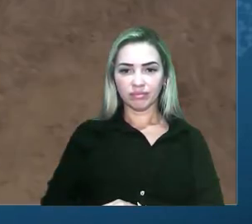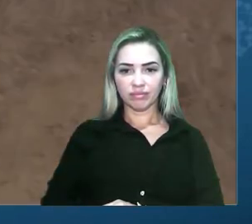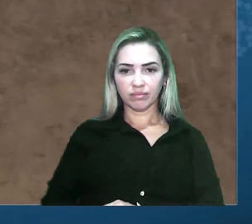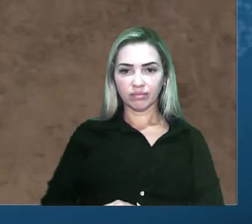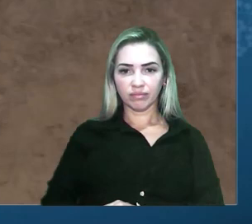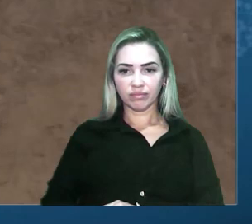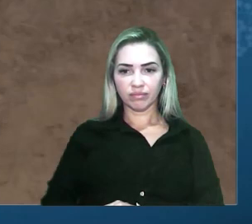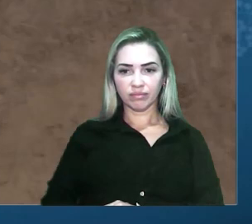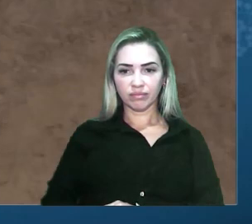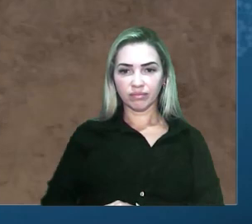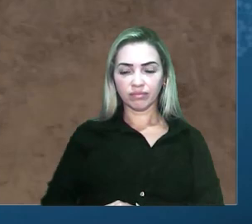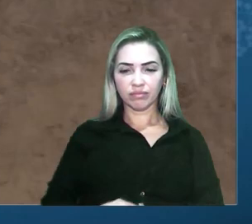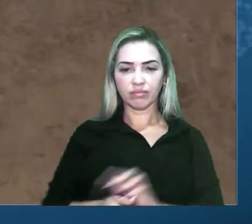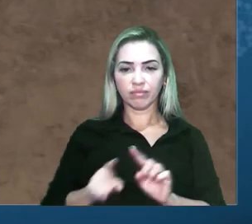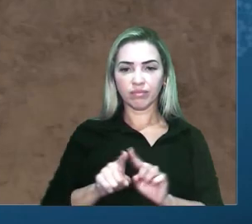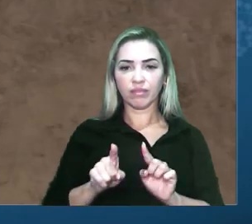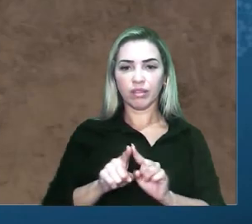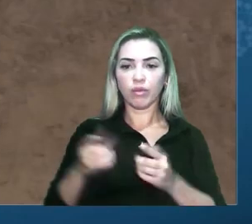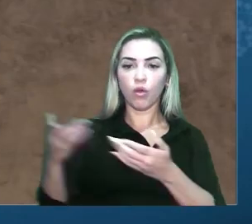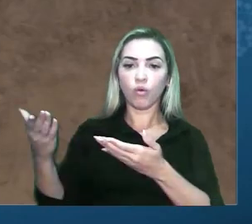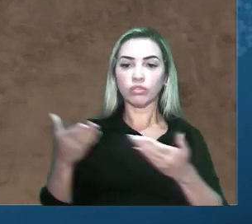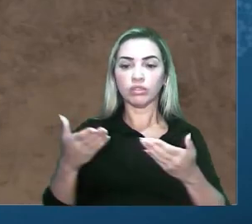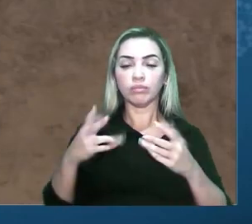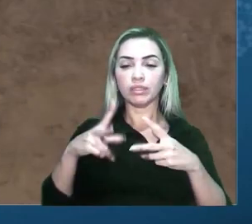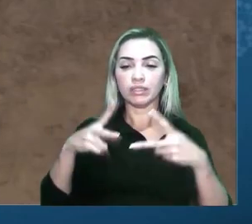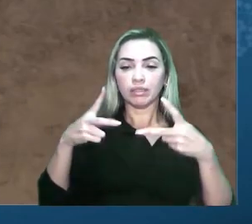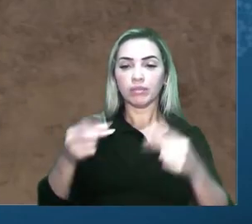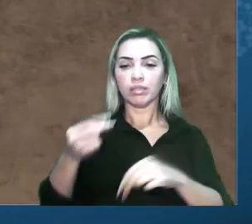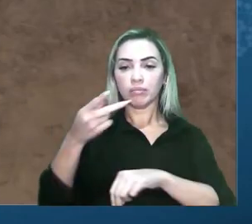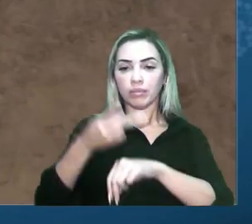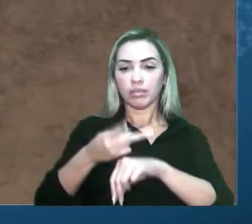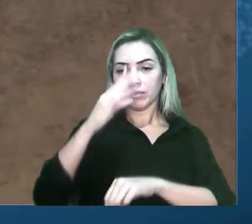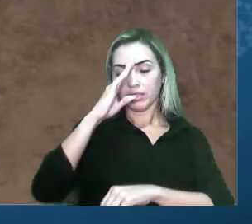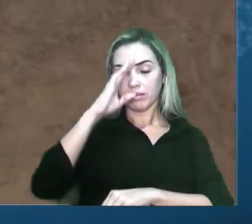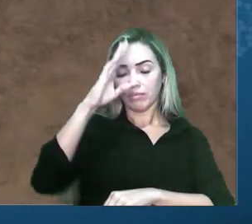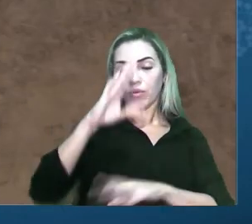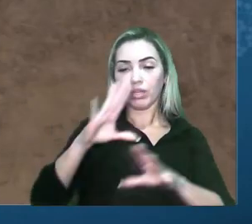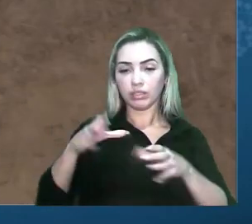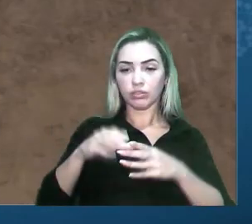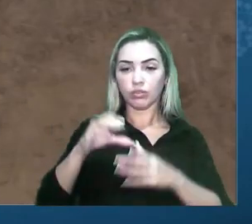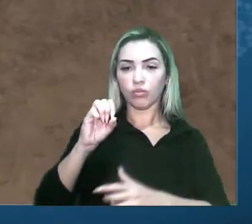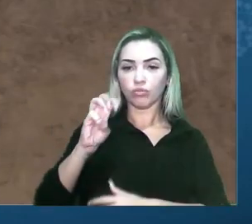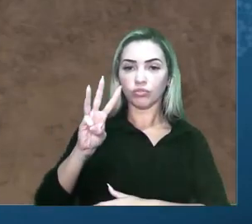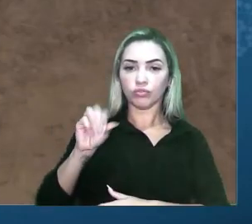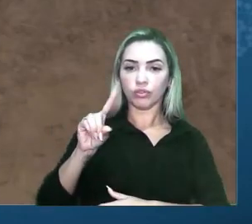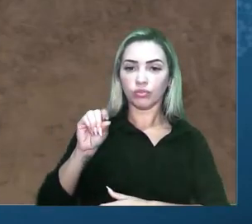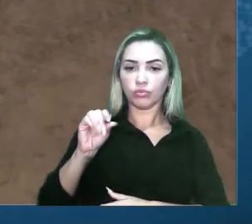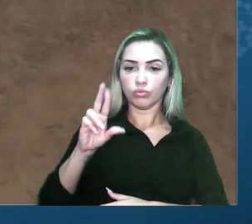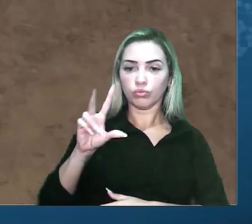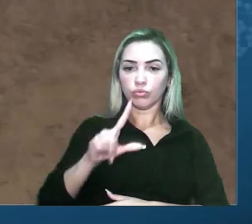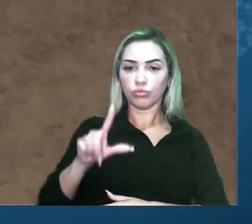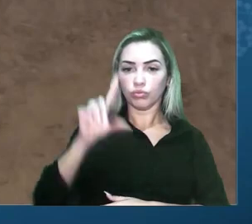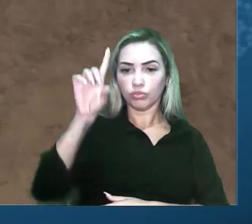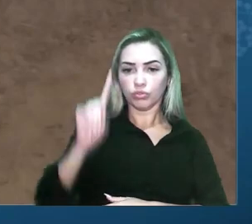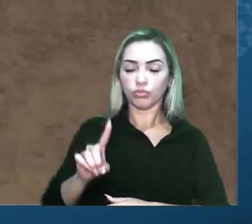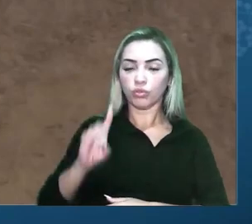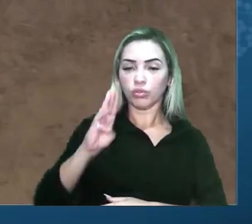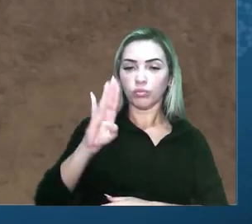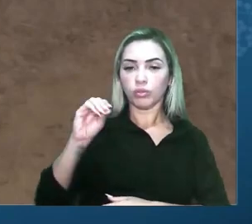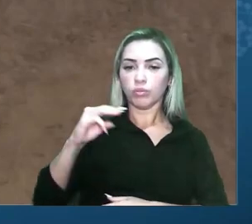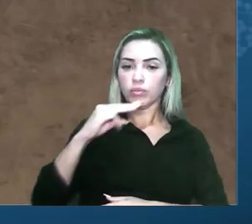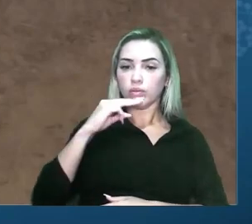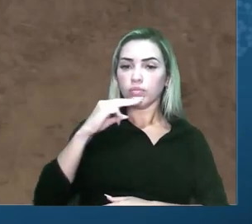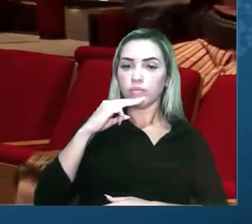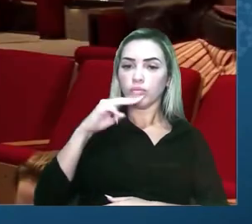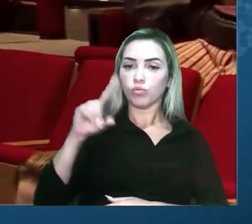Bem, convidamos para a entrega do prêmio principal, categoria Oswaldo Cruz, o diretor de Biomanguinhos, Maurício